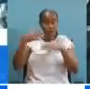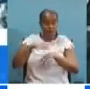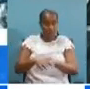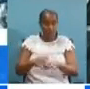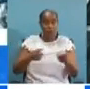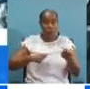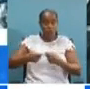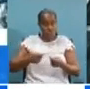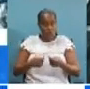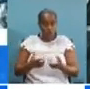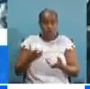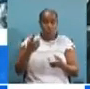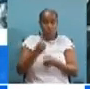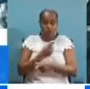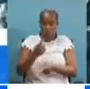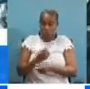do património